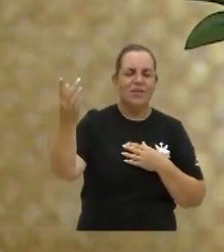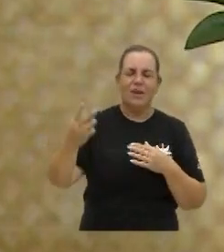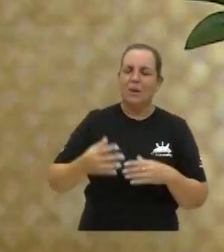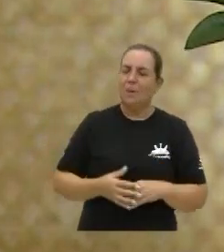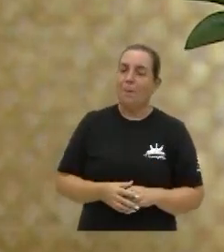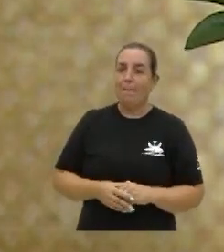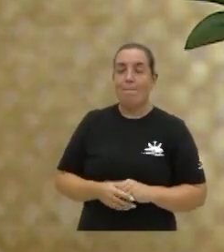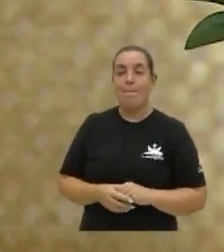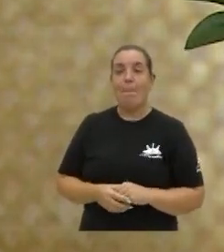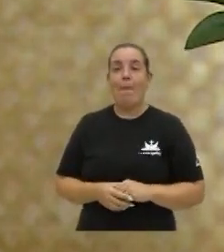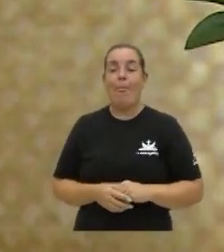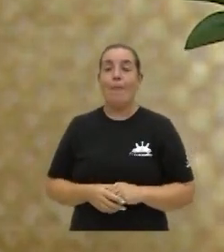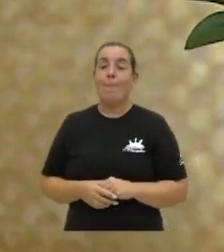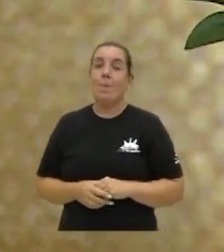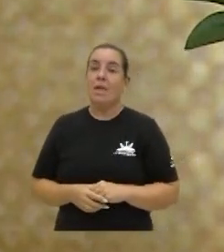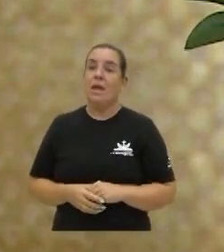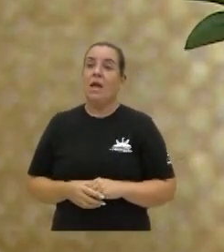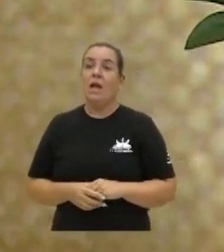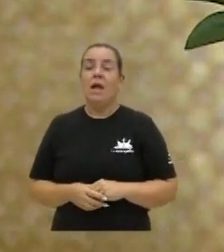misericórdia.